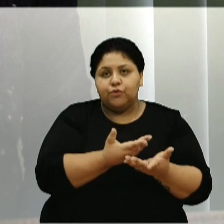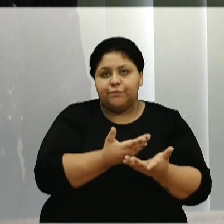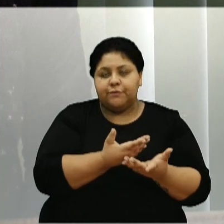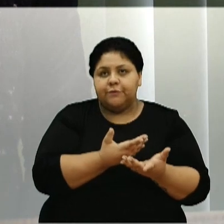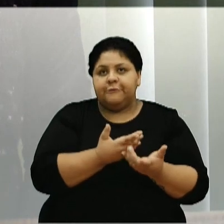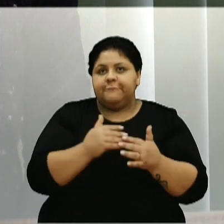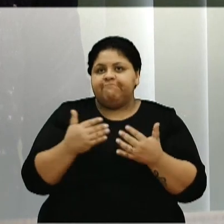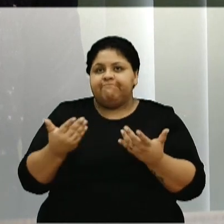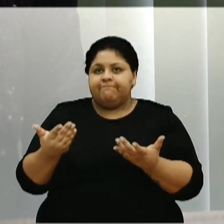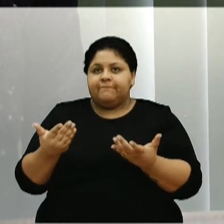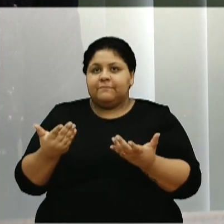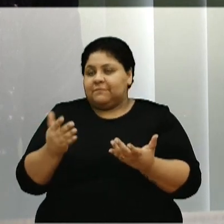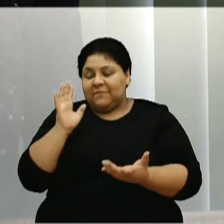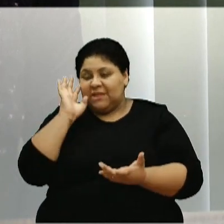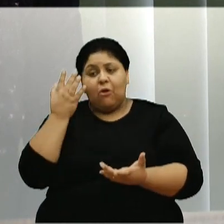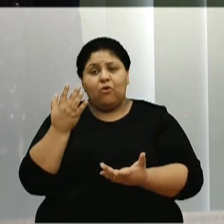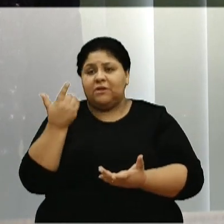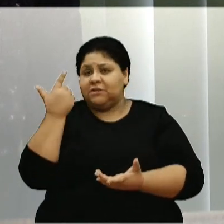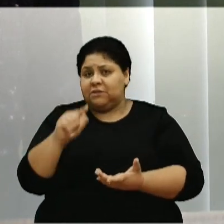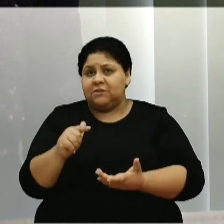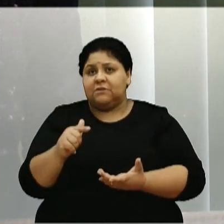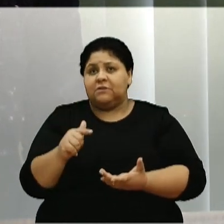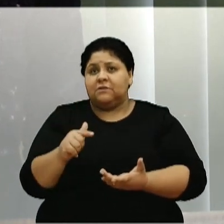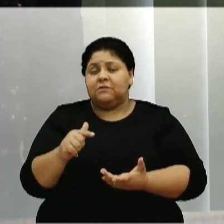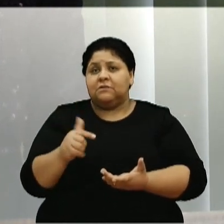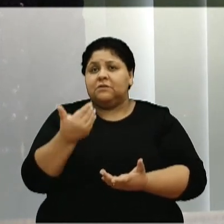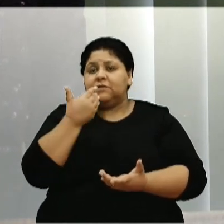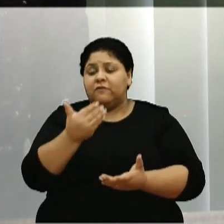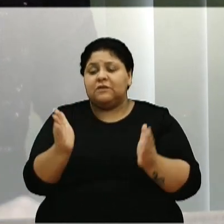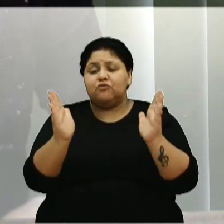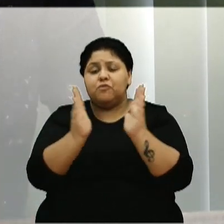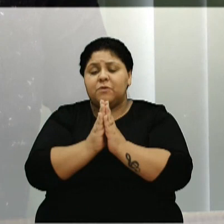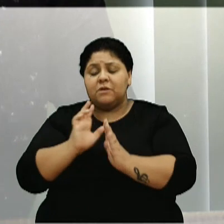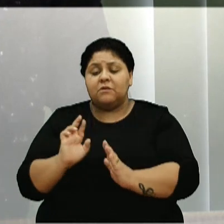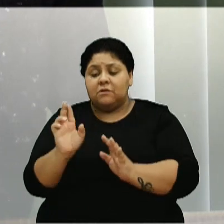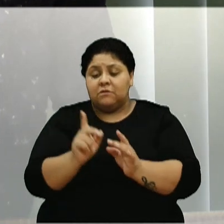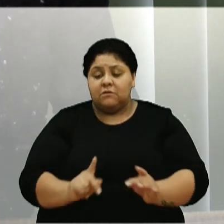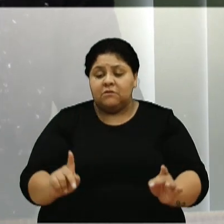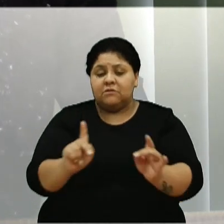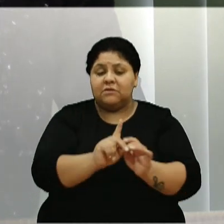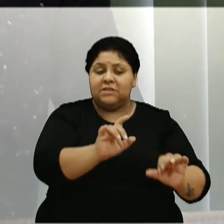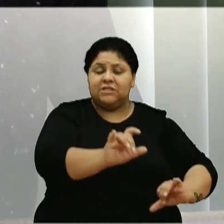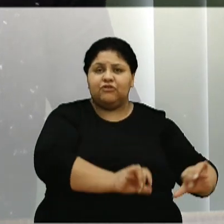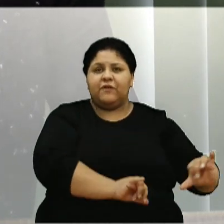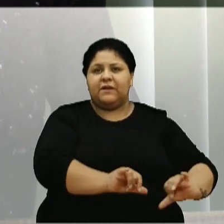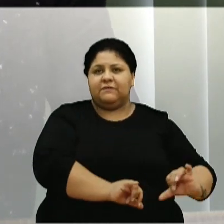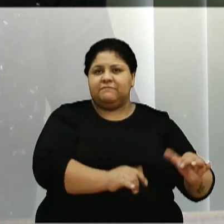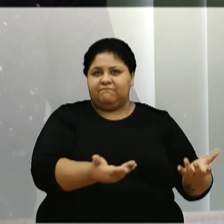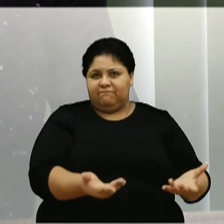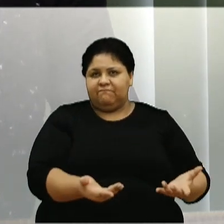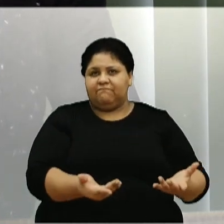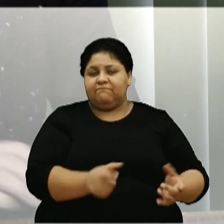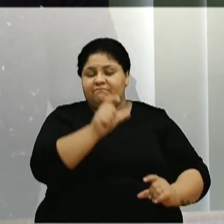Então que não aconteça isso em outros. Isso eu faço um apelo em nome da população que está sofrendo, em nome